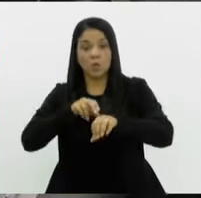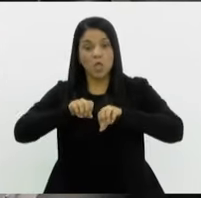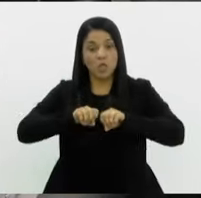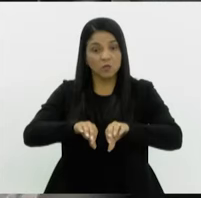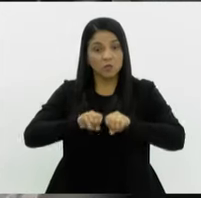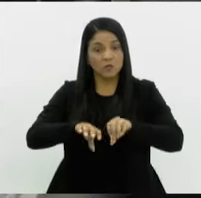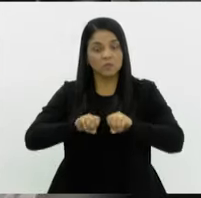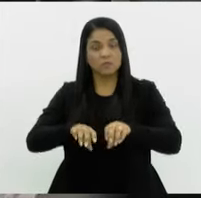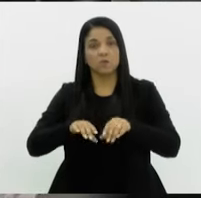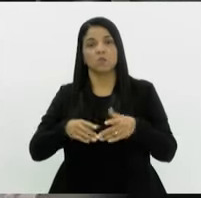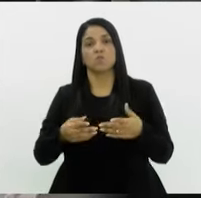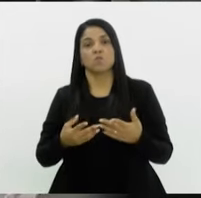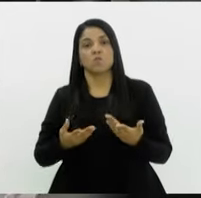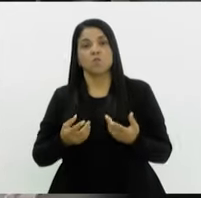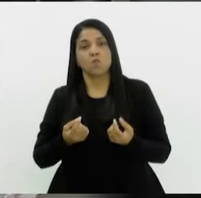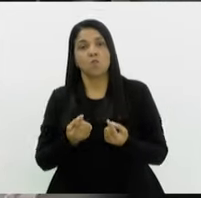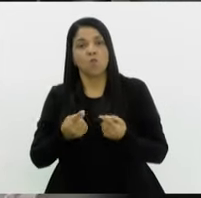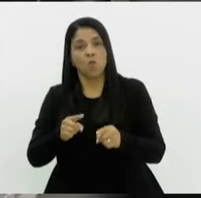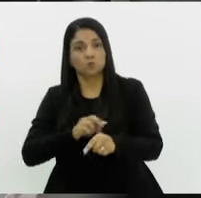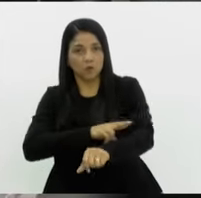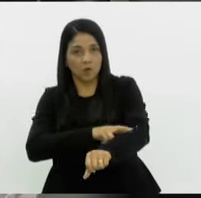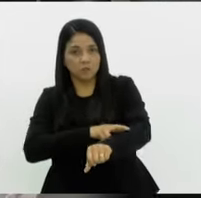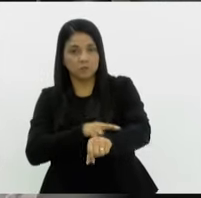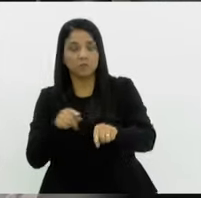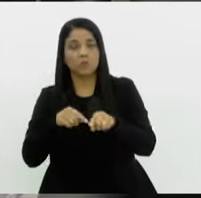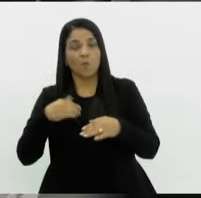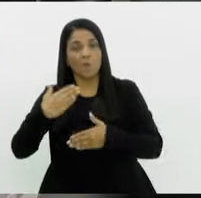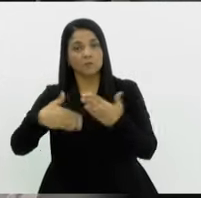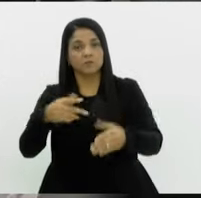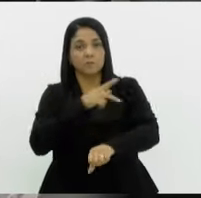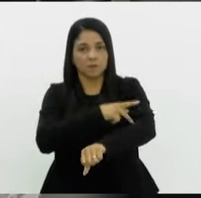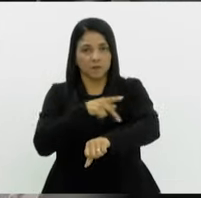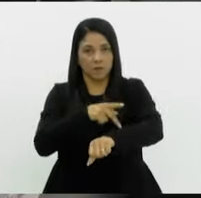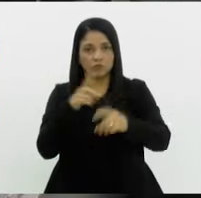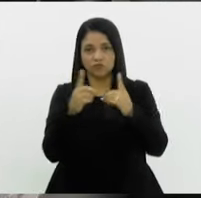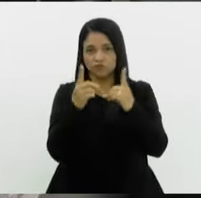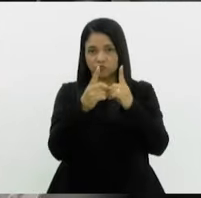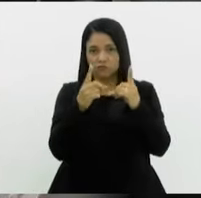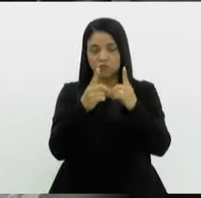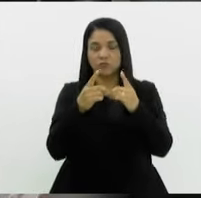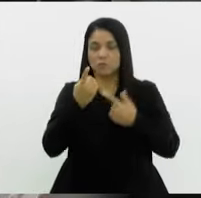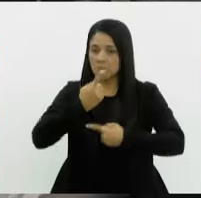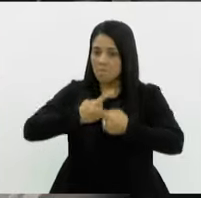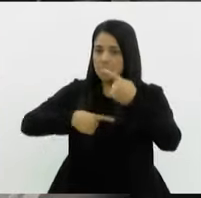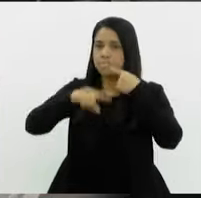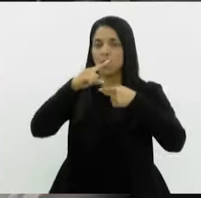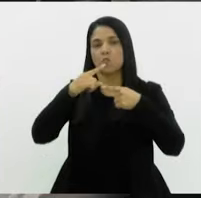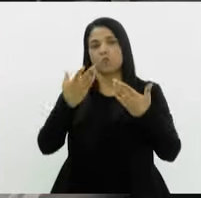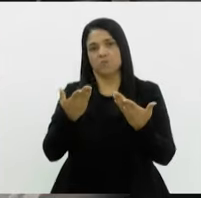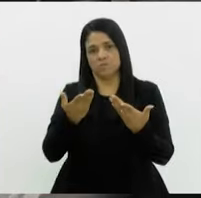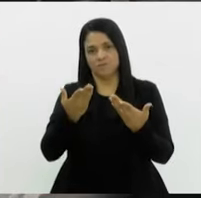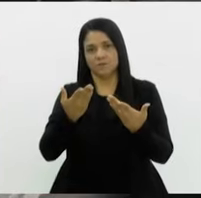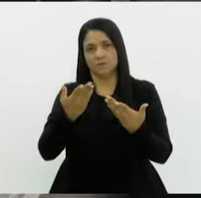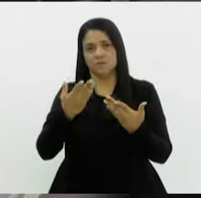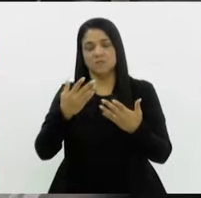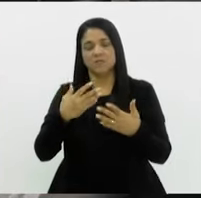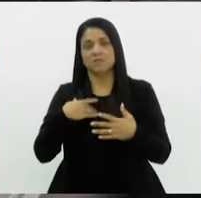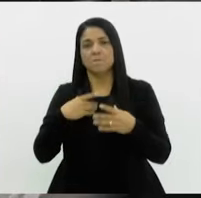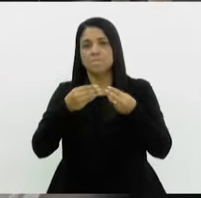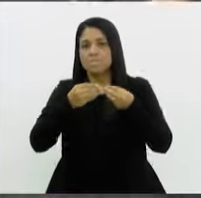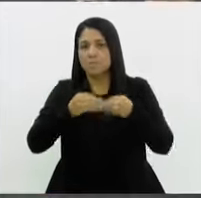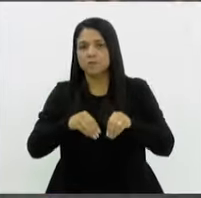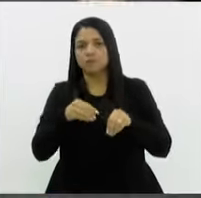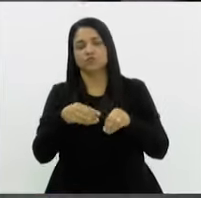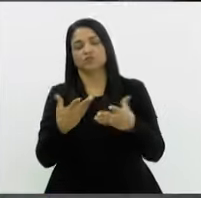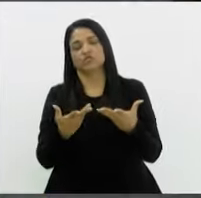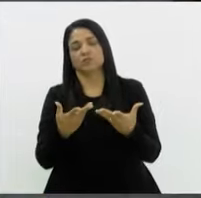antirracista, com o processo pedagógico e didático que supere essa lógica que tanto fere as nossas crianças e